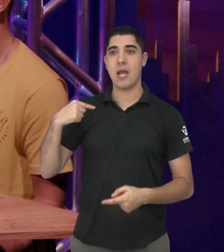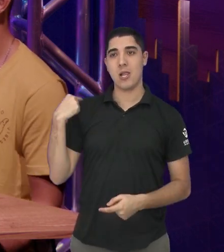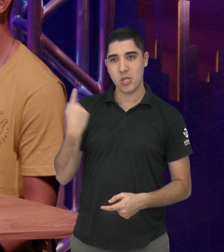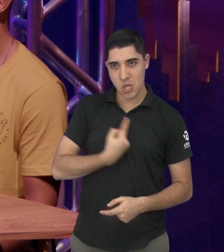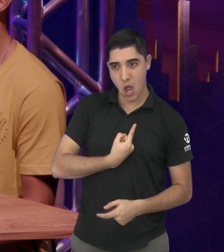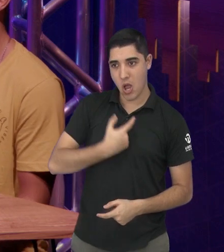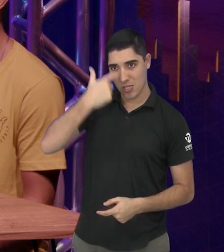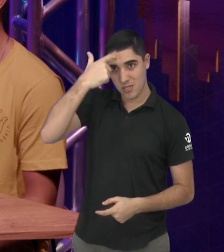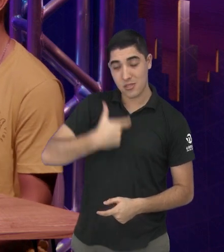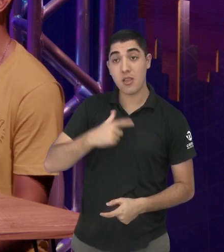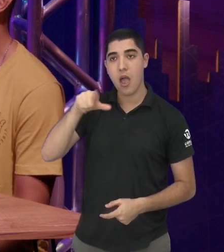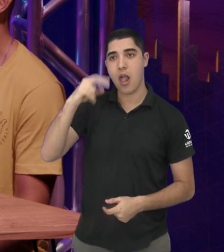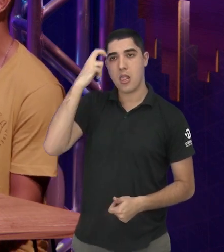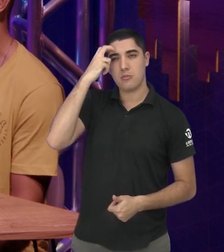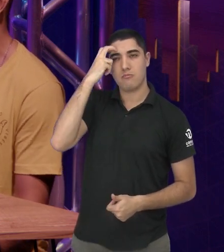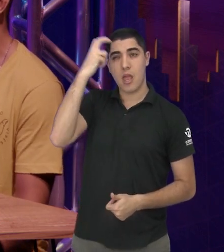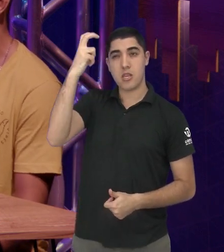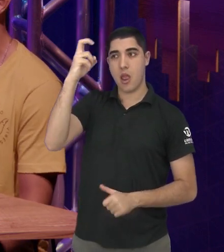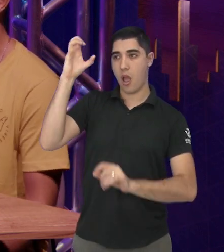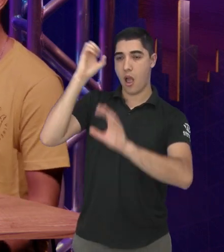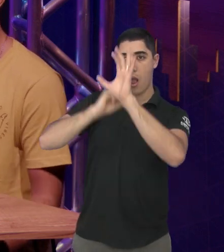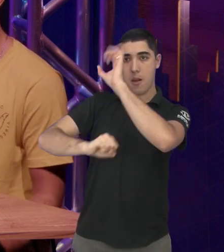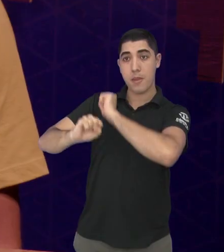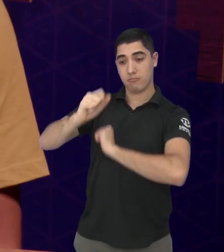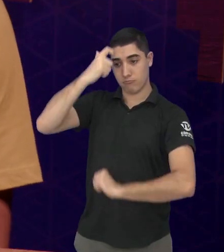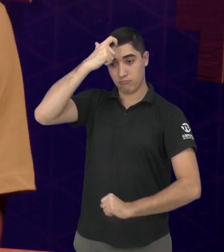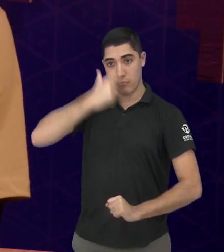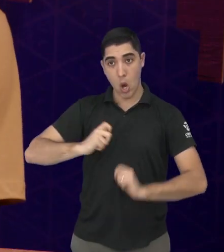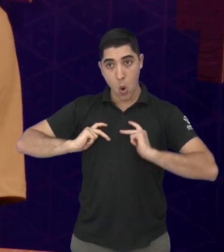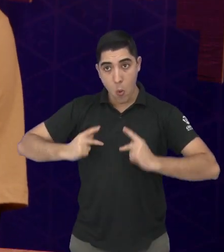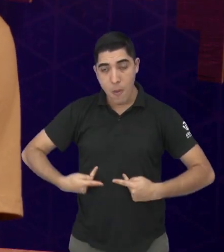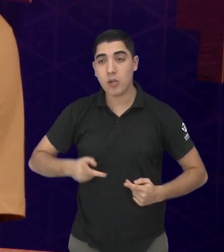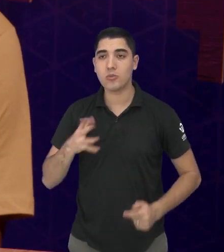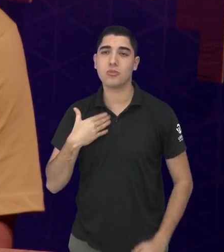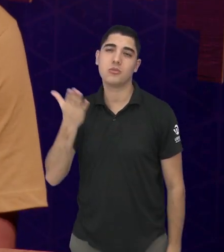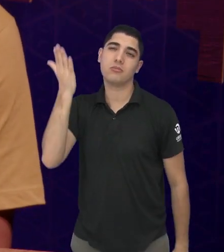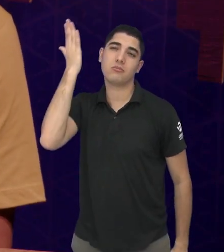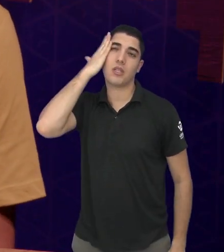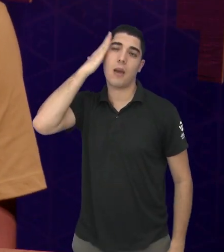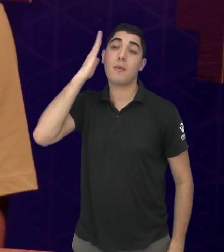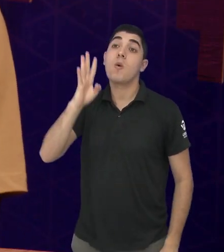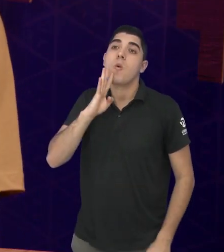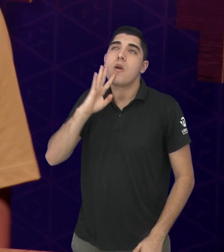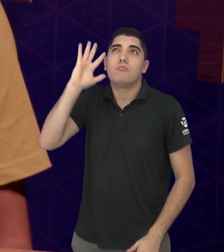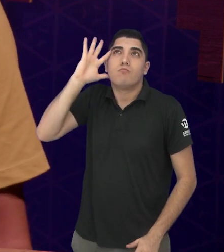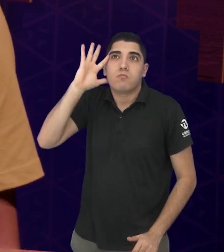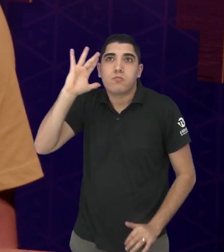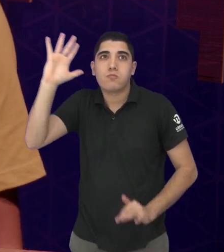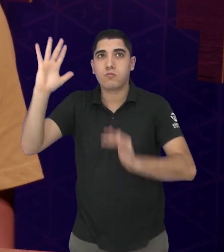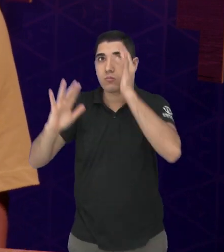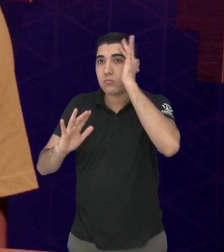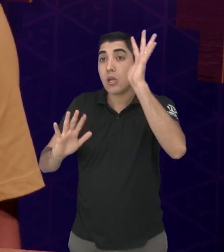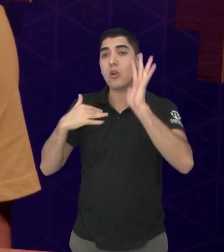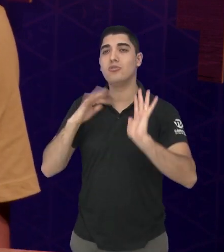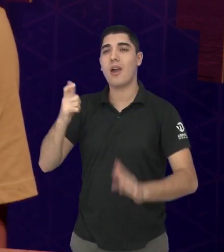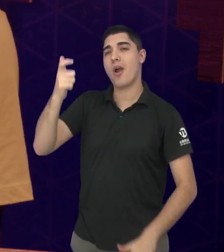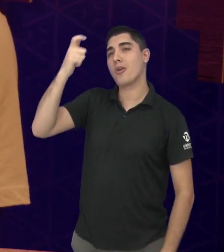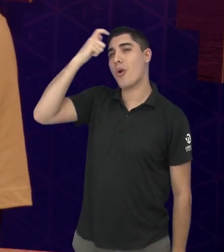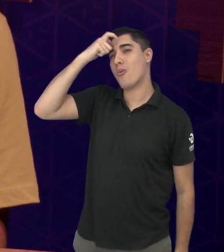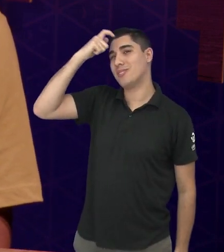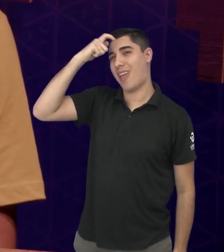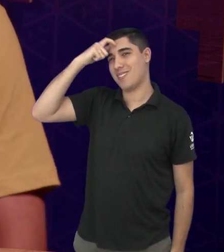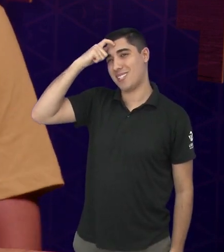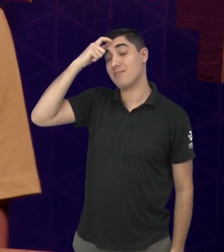somos todos Homo sapiens sapiens. É o homem que sabe, é o homem que tem consciência das coisas que ele